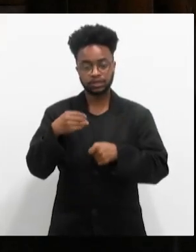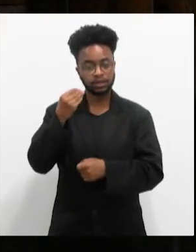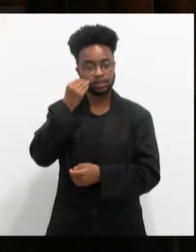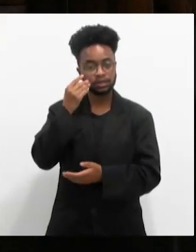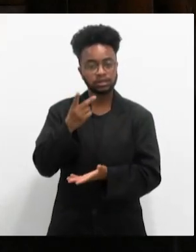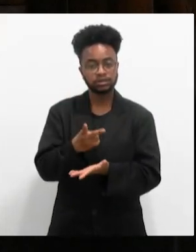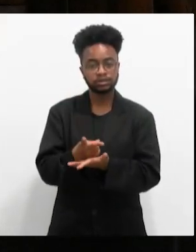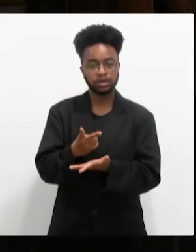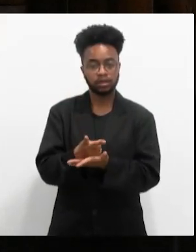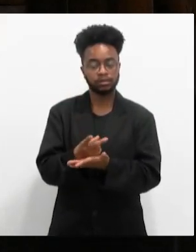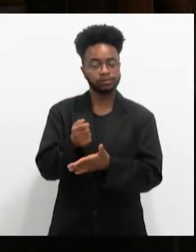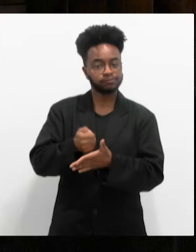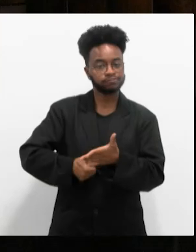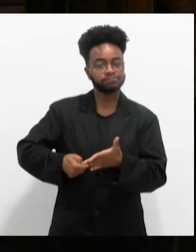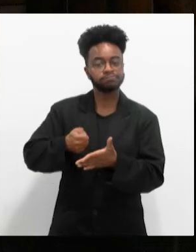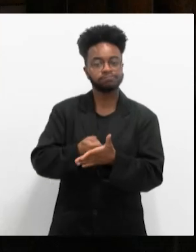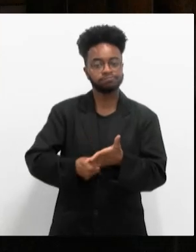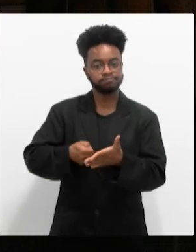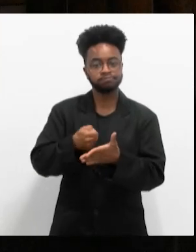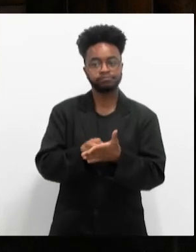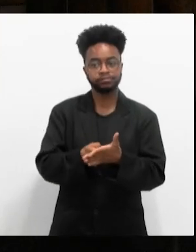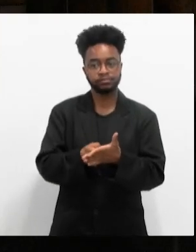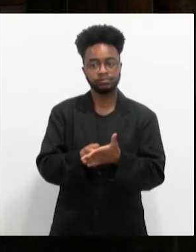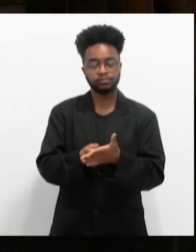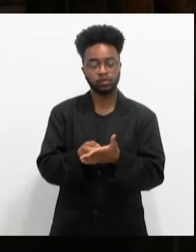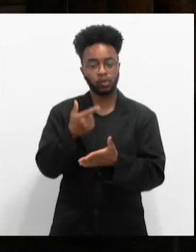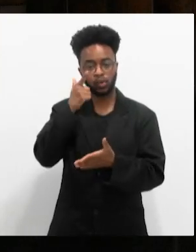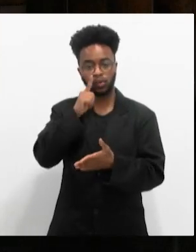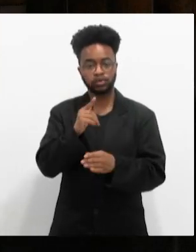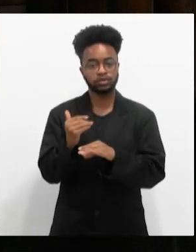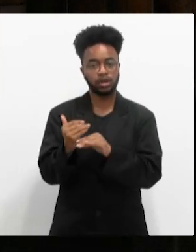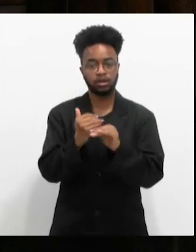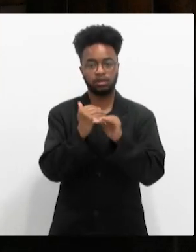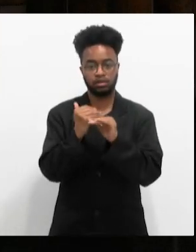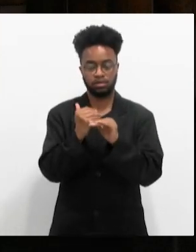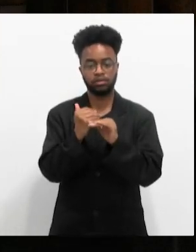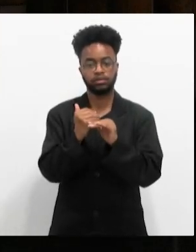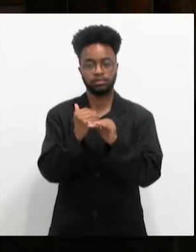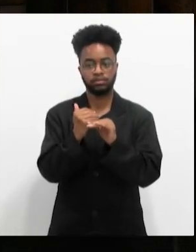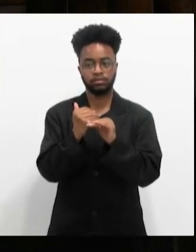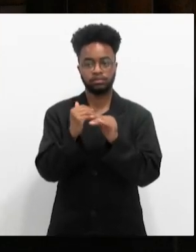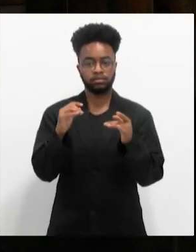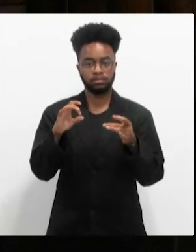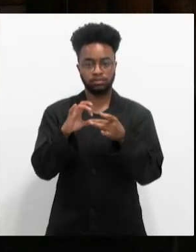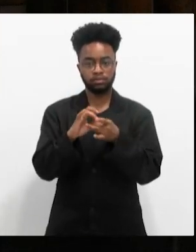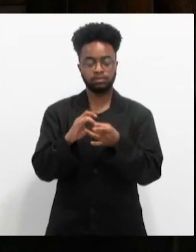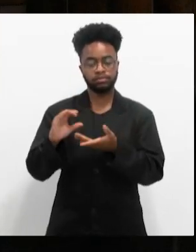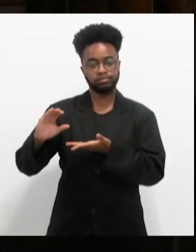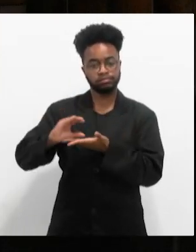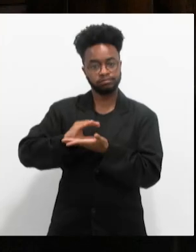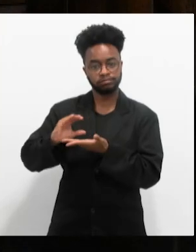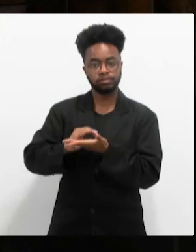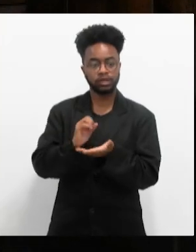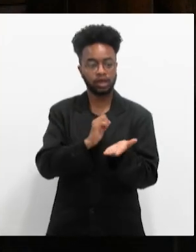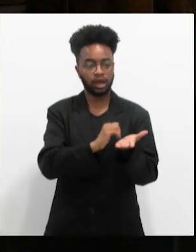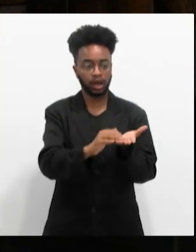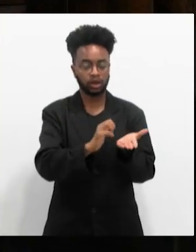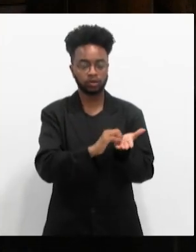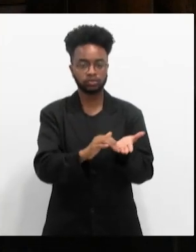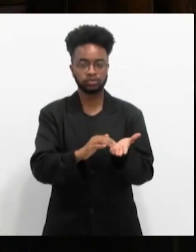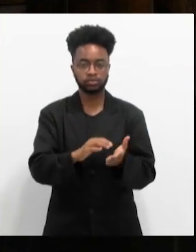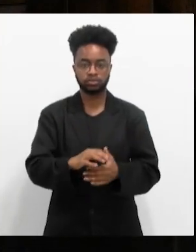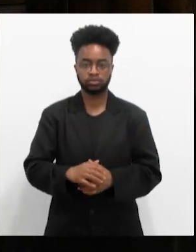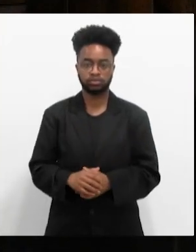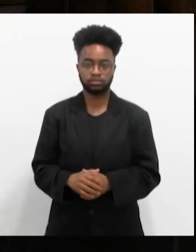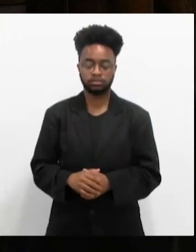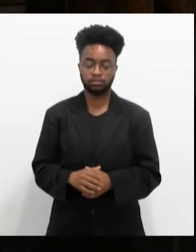buscar incansavelmente o equilíbrio entre receitas e despesas, coisa